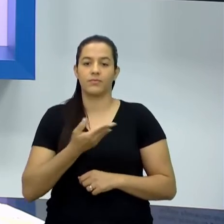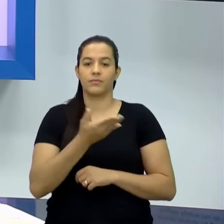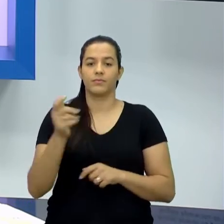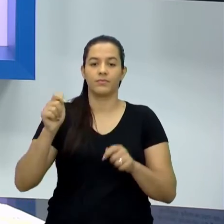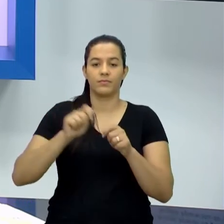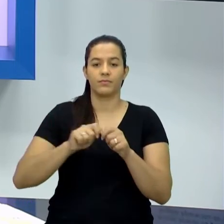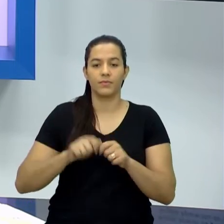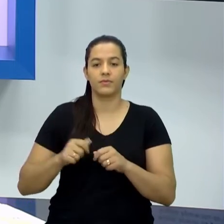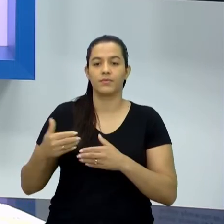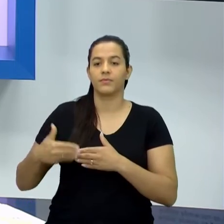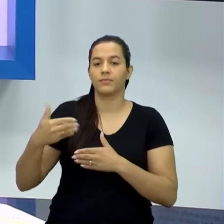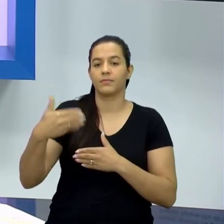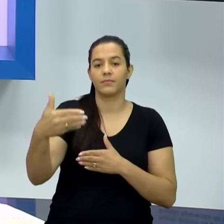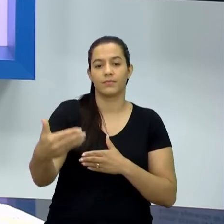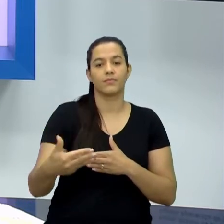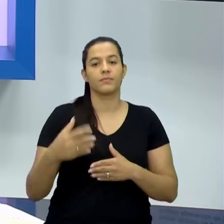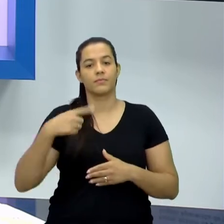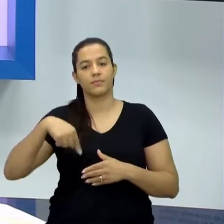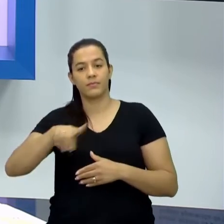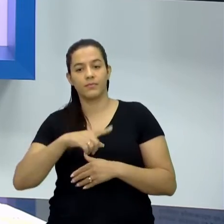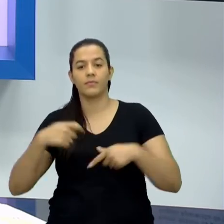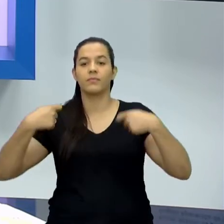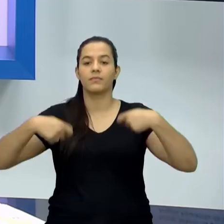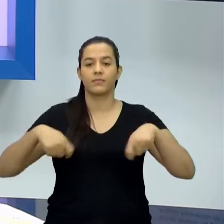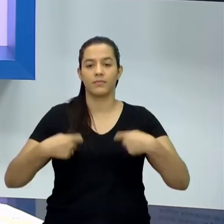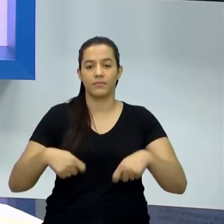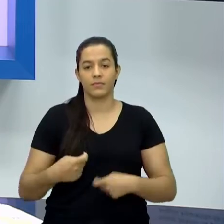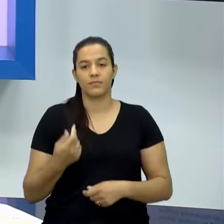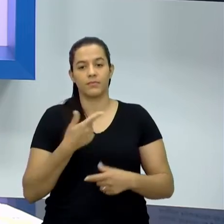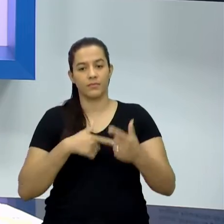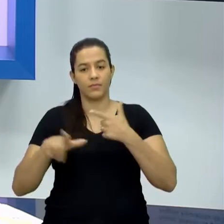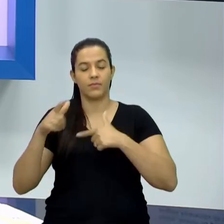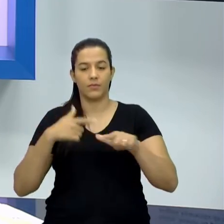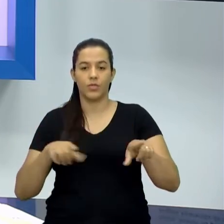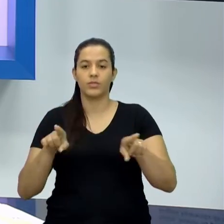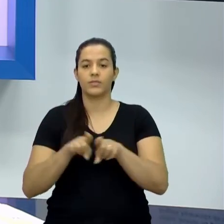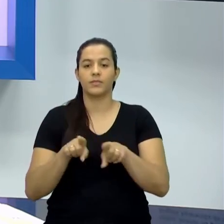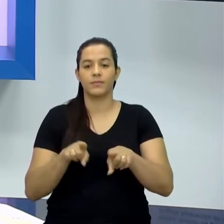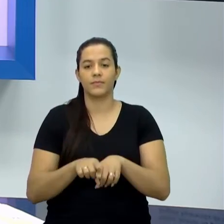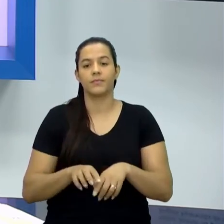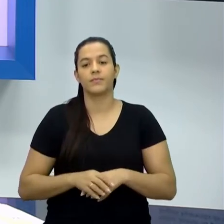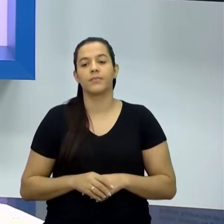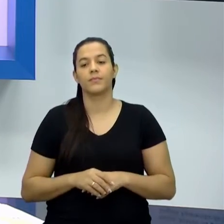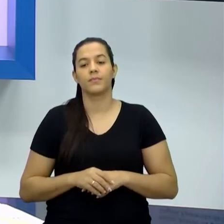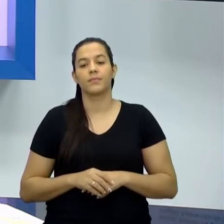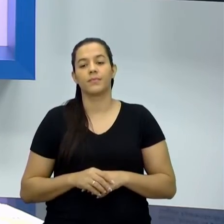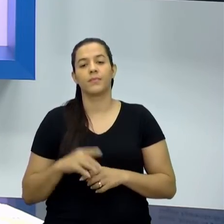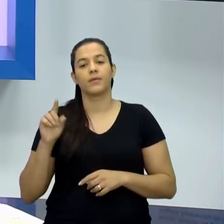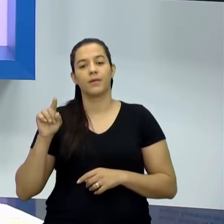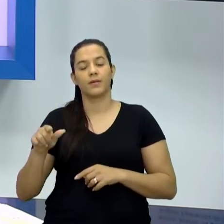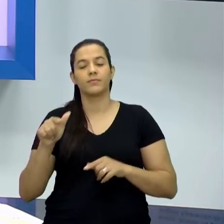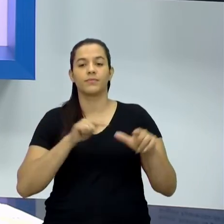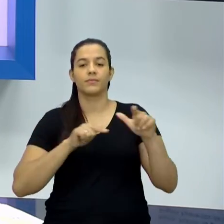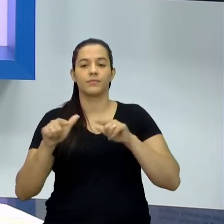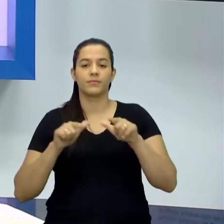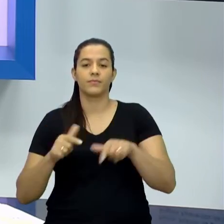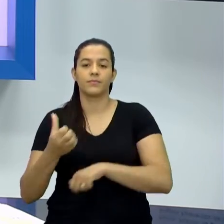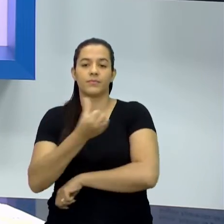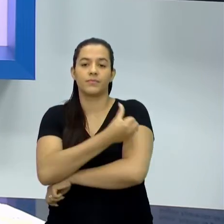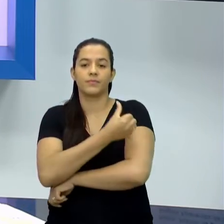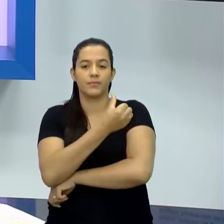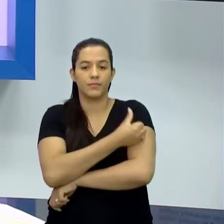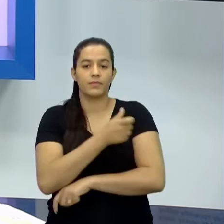passar isso adiante. Vocês não só podem, vocês devem passar isso adiante. E olhem só o trabalho que o sexto